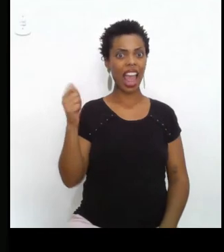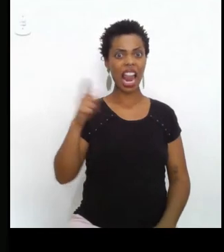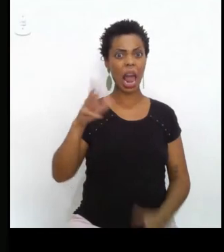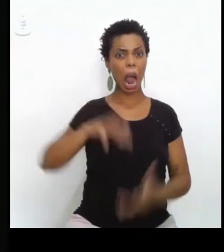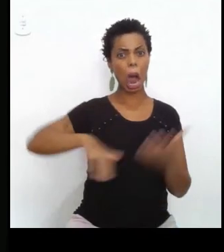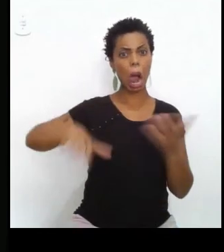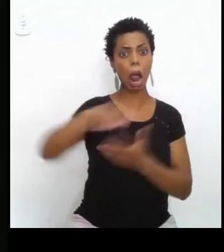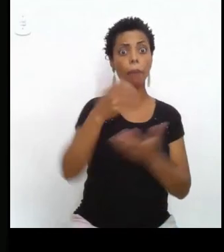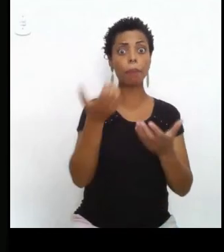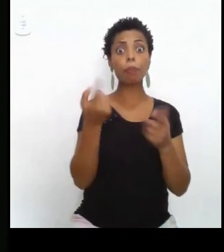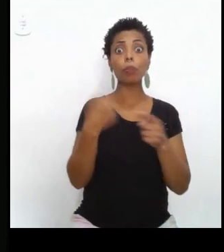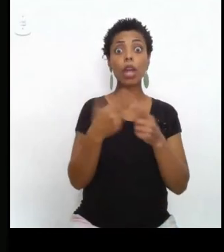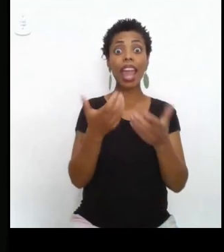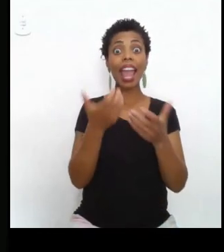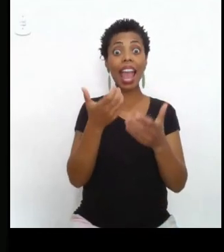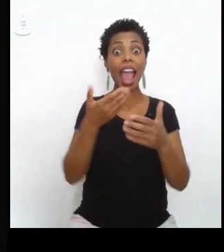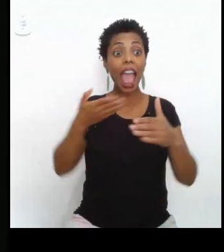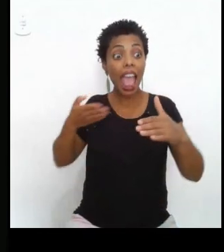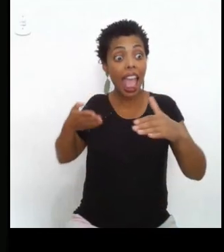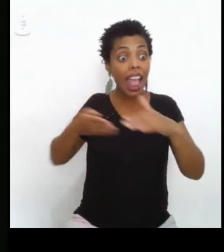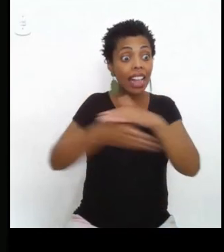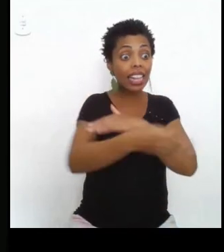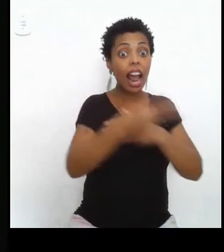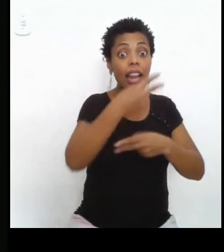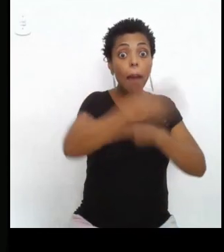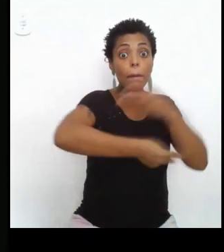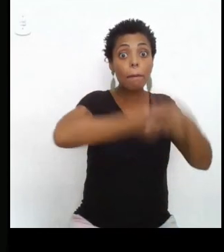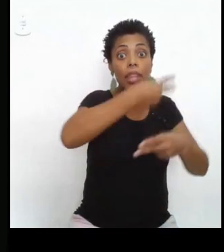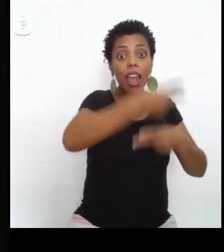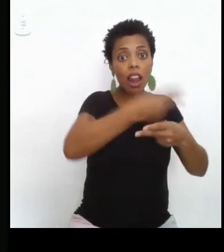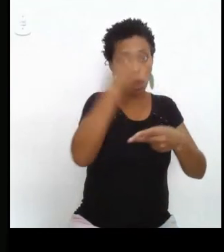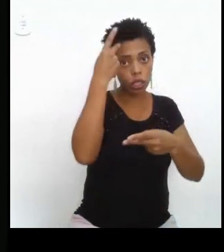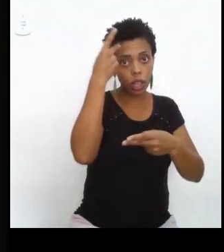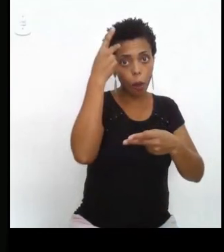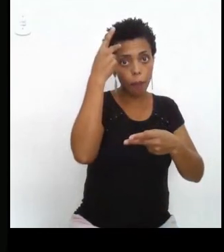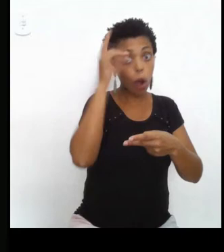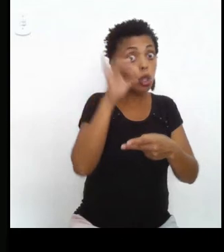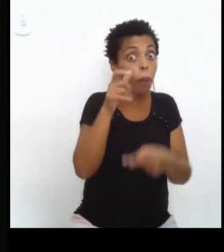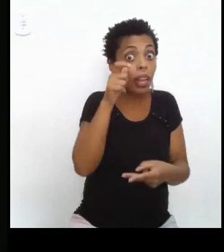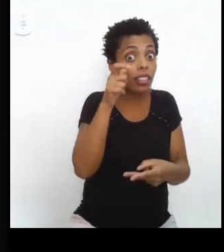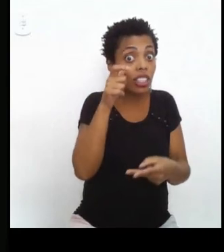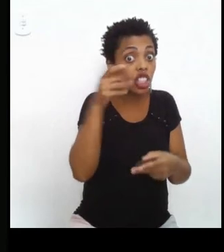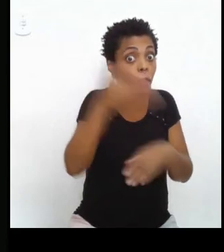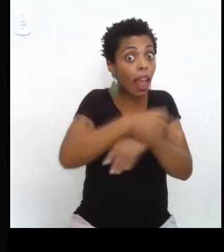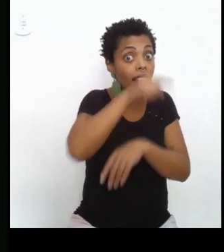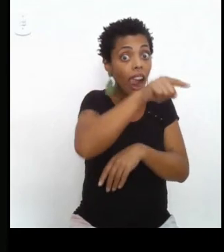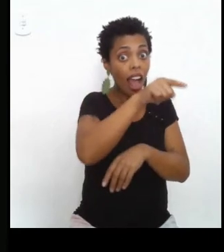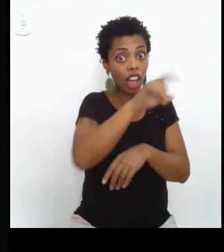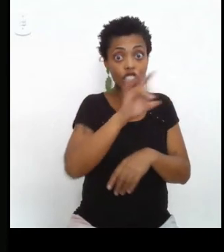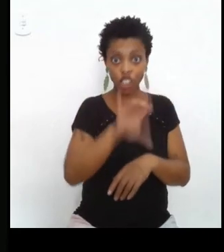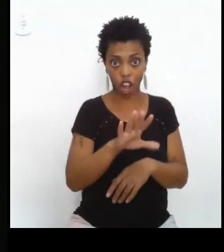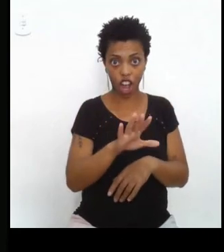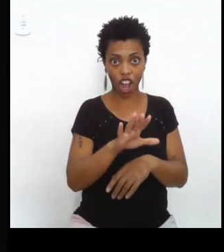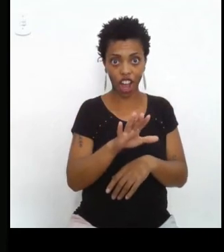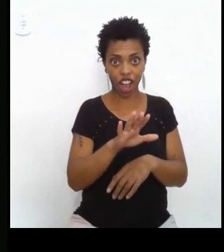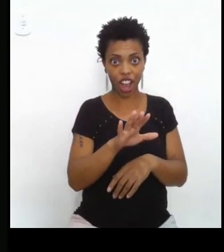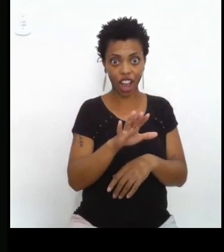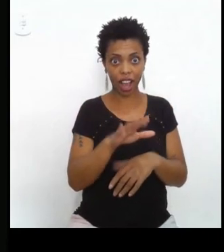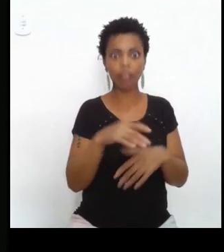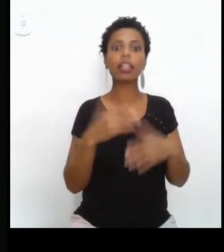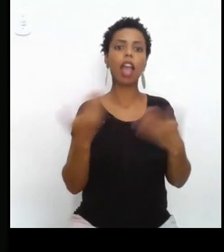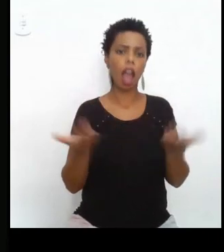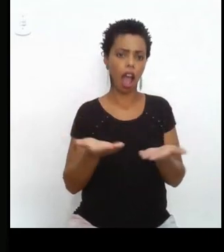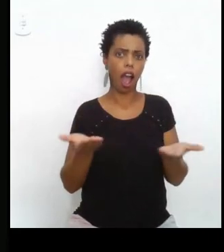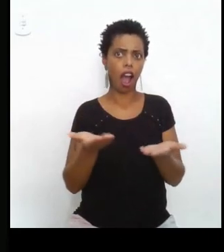Paulo entrar né assistir tá lá naquele espaços e ainda que hoje né Hoje em dia elas estejam lá